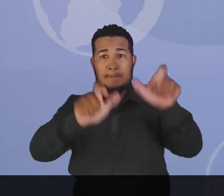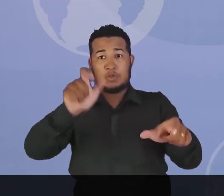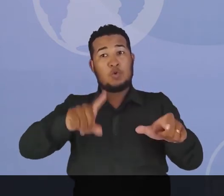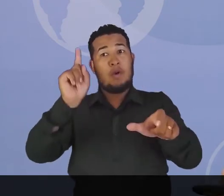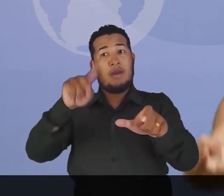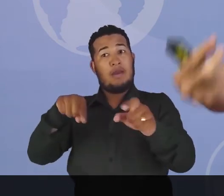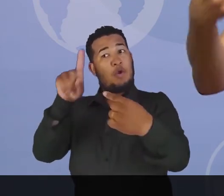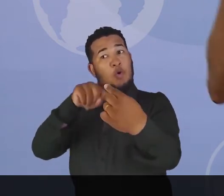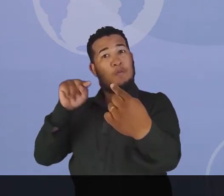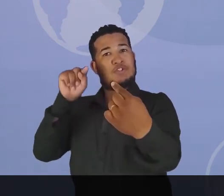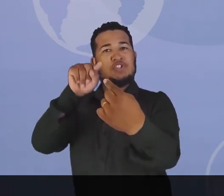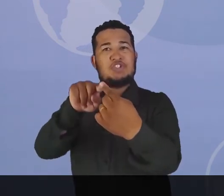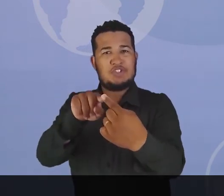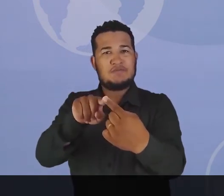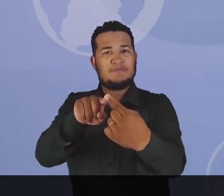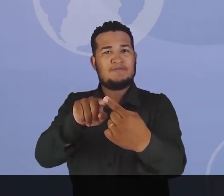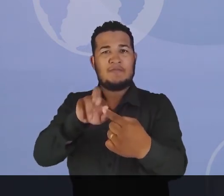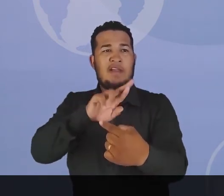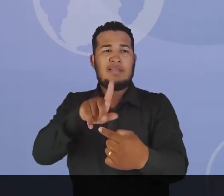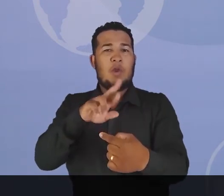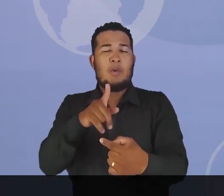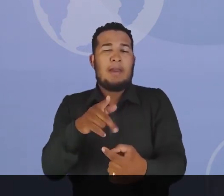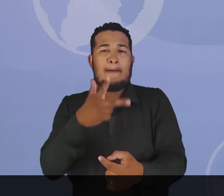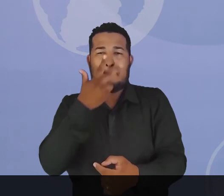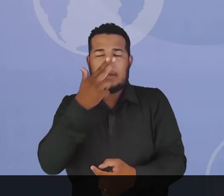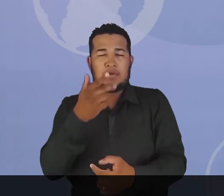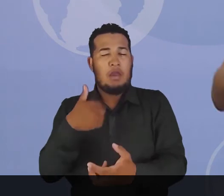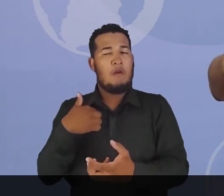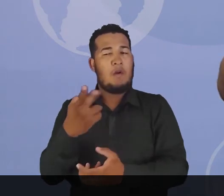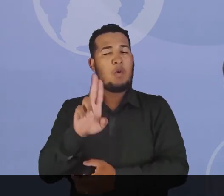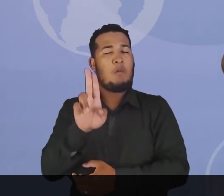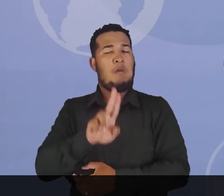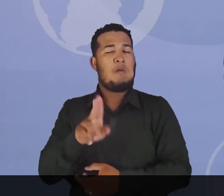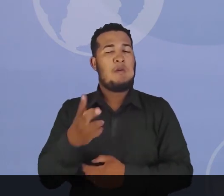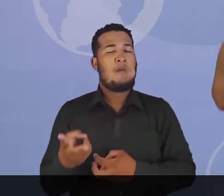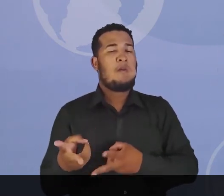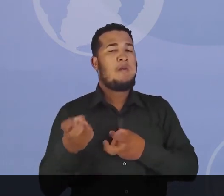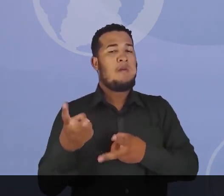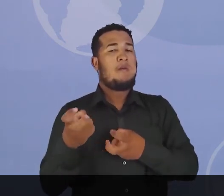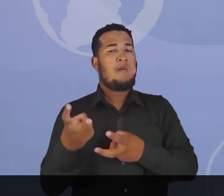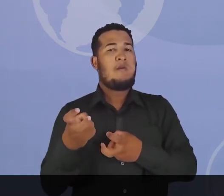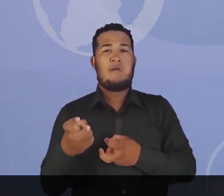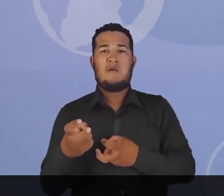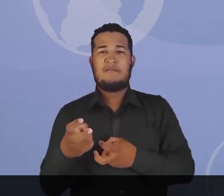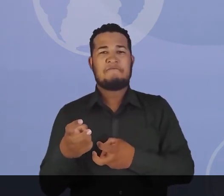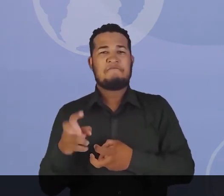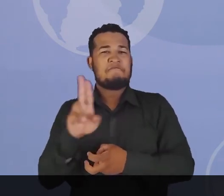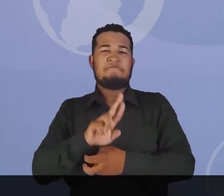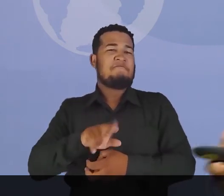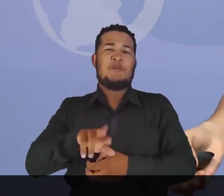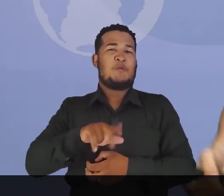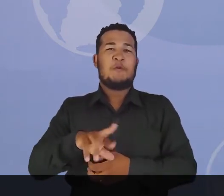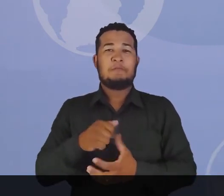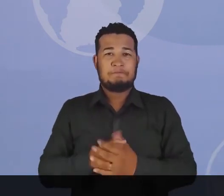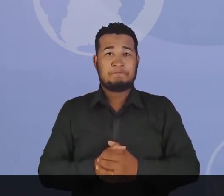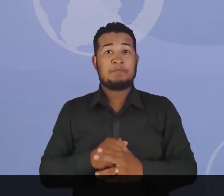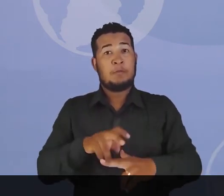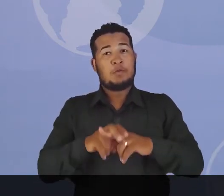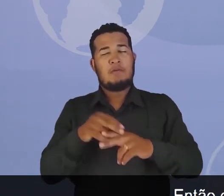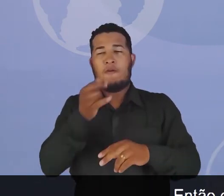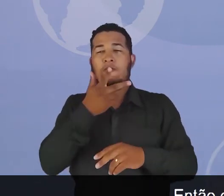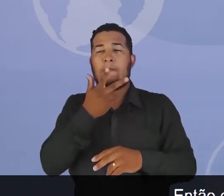Elas devem ser beneficiadas pelas nossas ações e não utilizadas como se fosse um